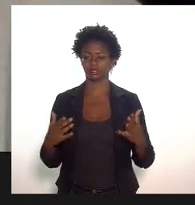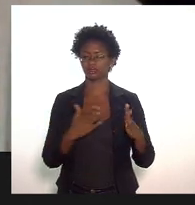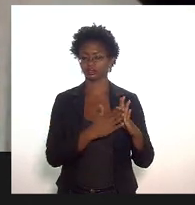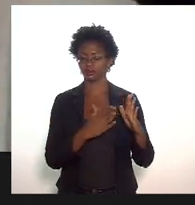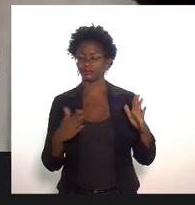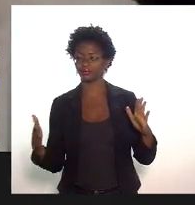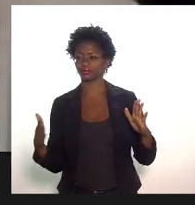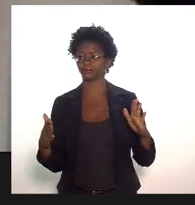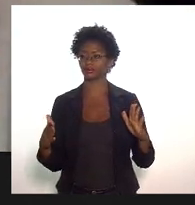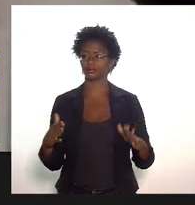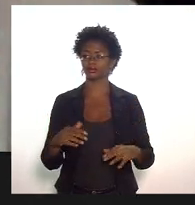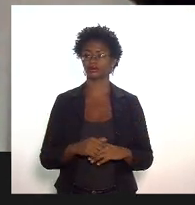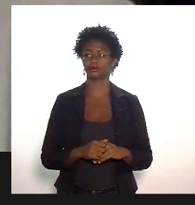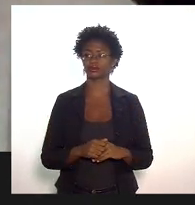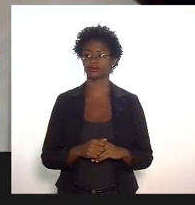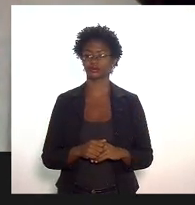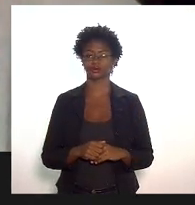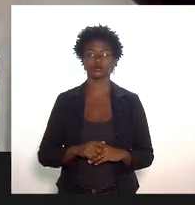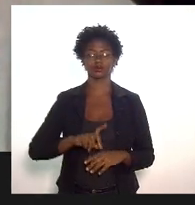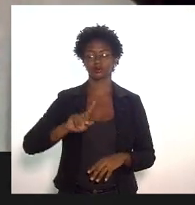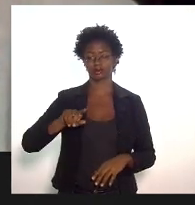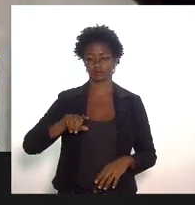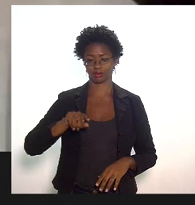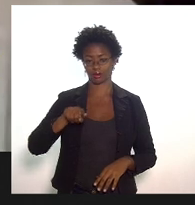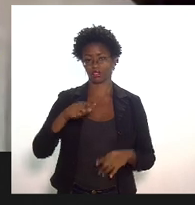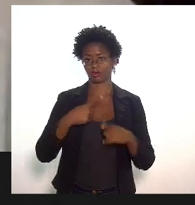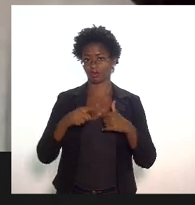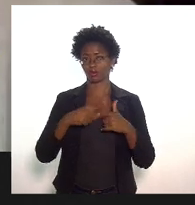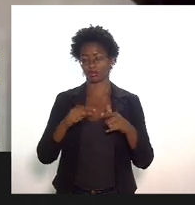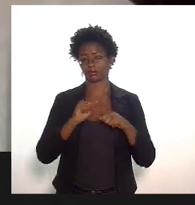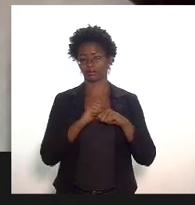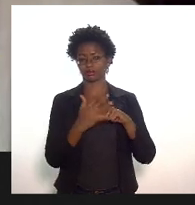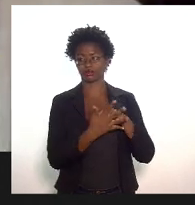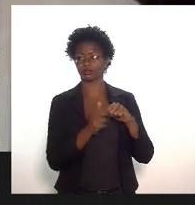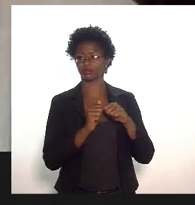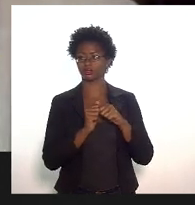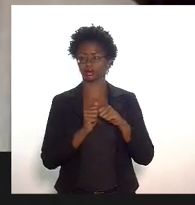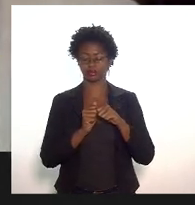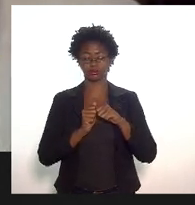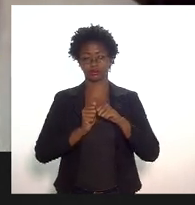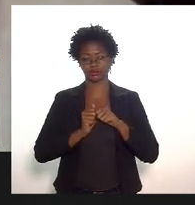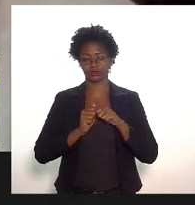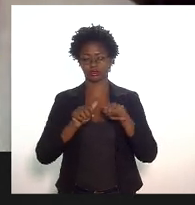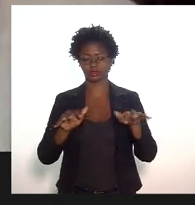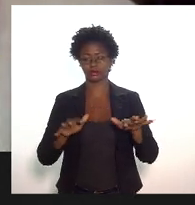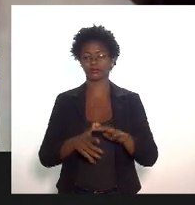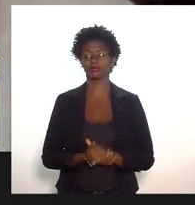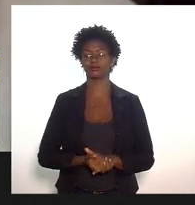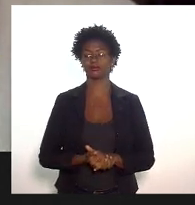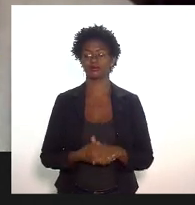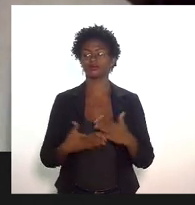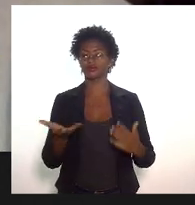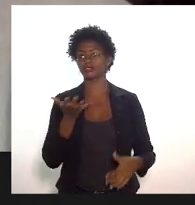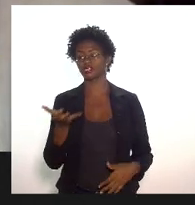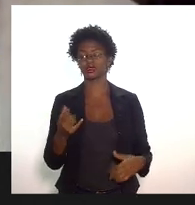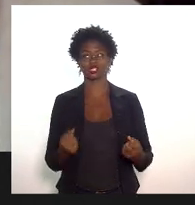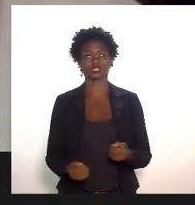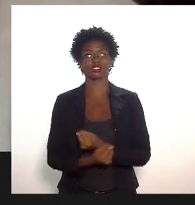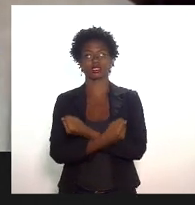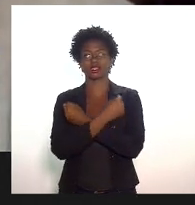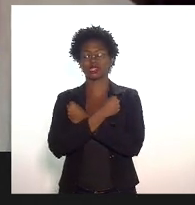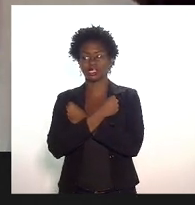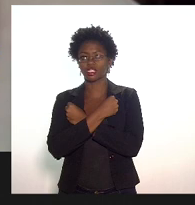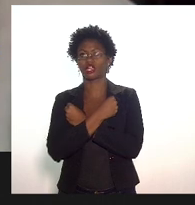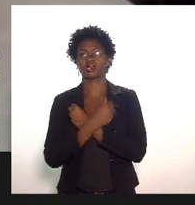da pandemia, eu faço questão de te fazer essa visita aí em Brasília, né, e poder realmente te abraçar